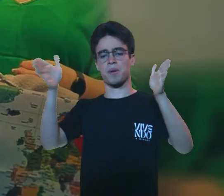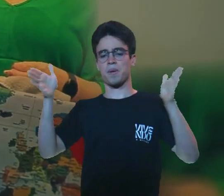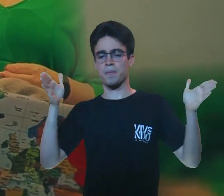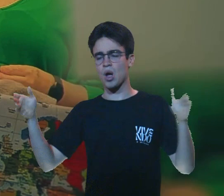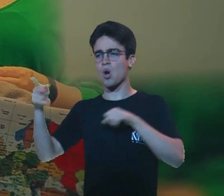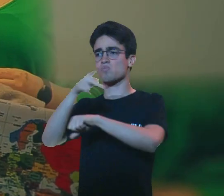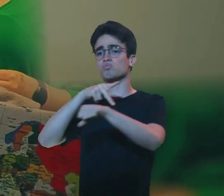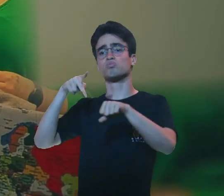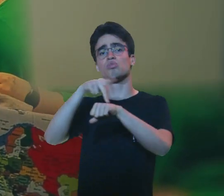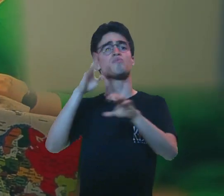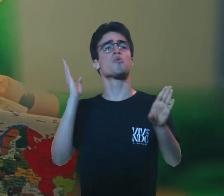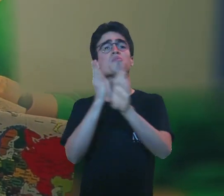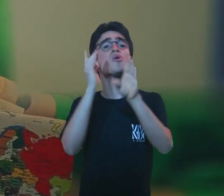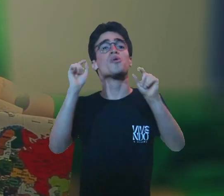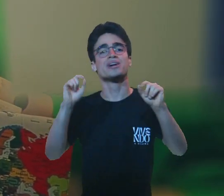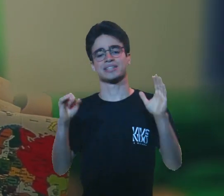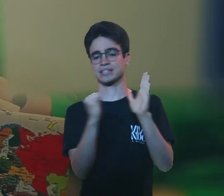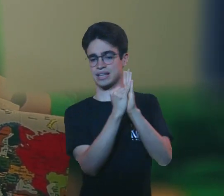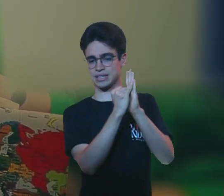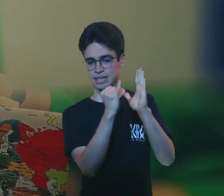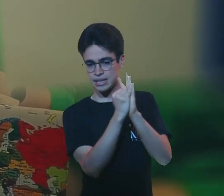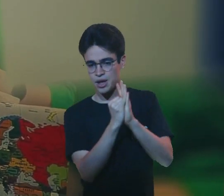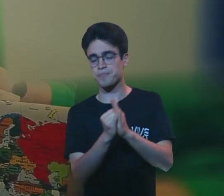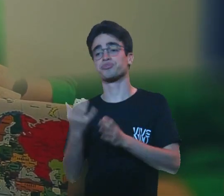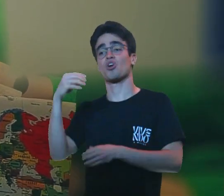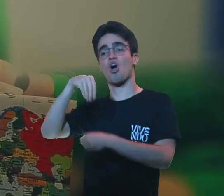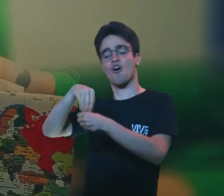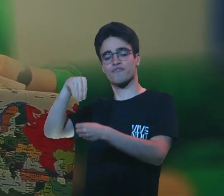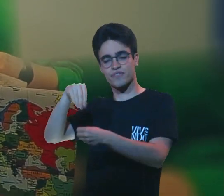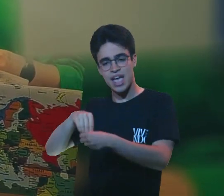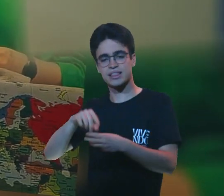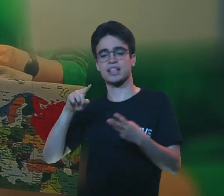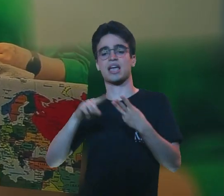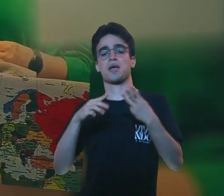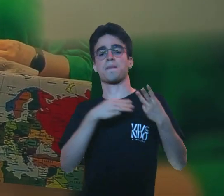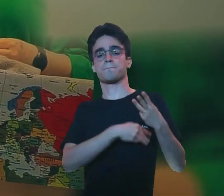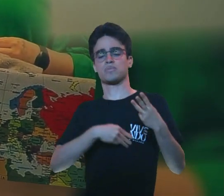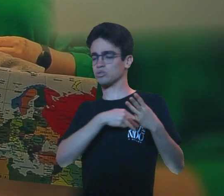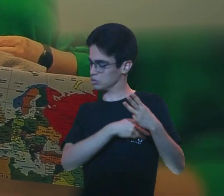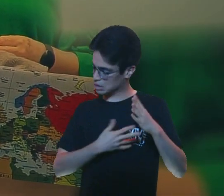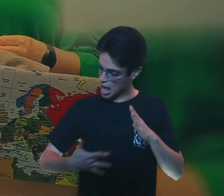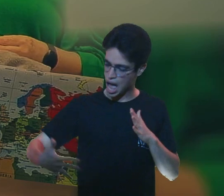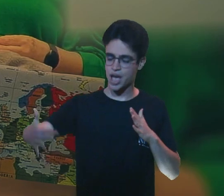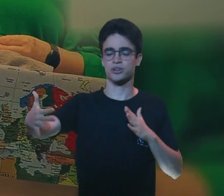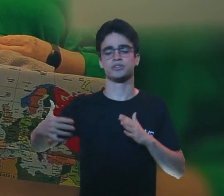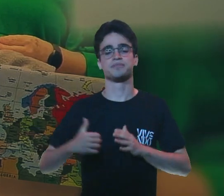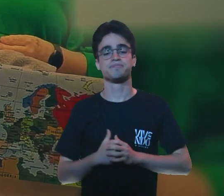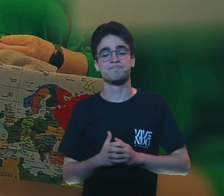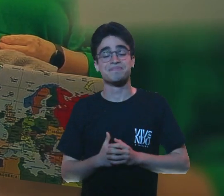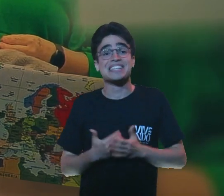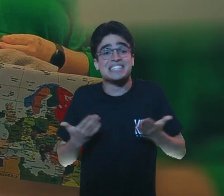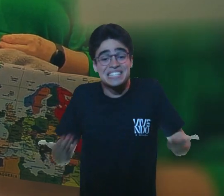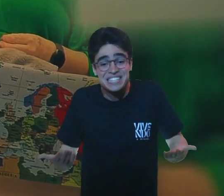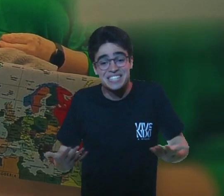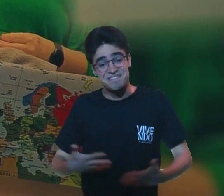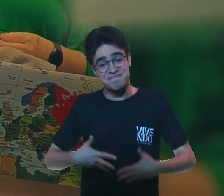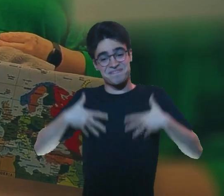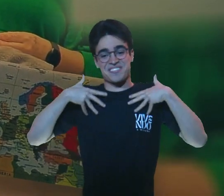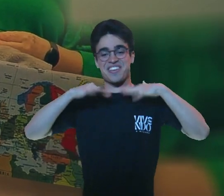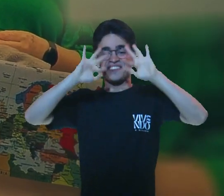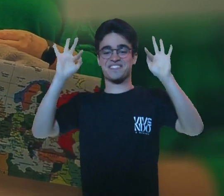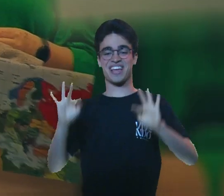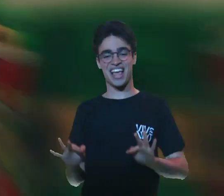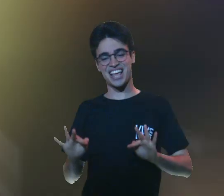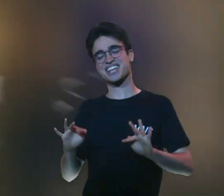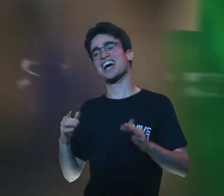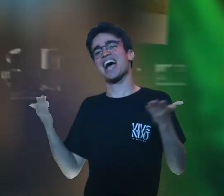da intercessão, apoio financeiro e missionário a longo prazo. É com grande alegria que